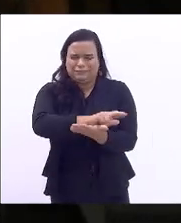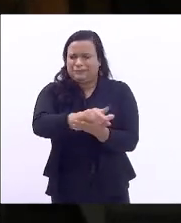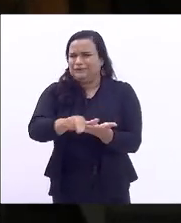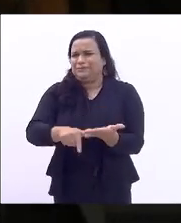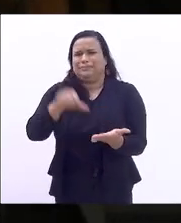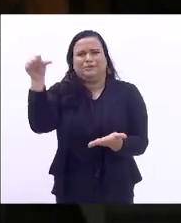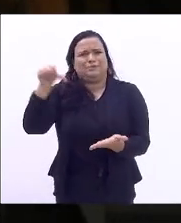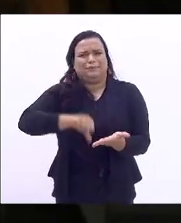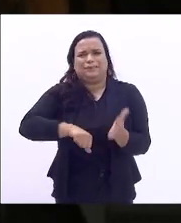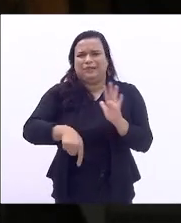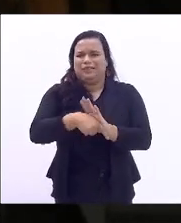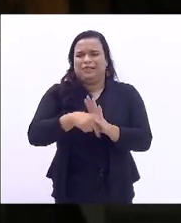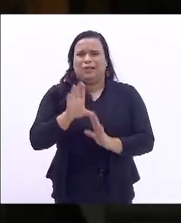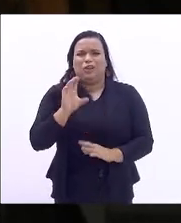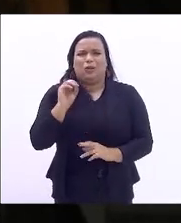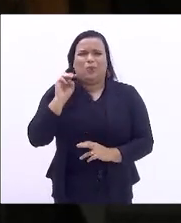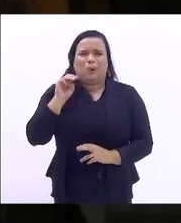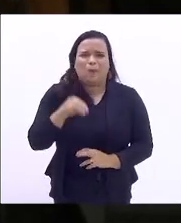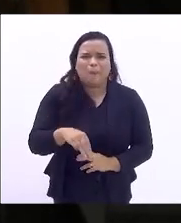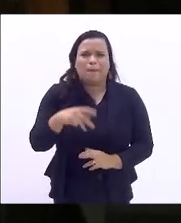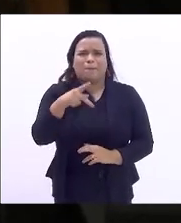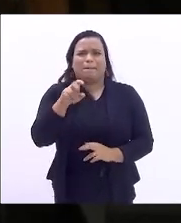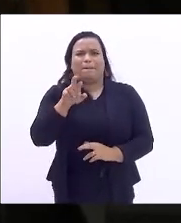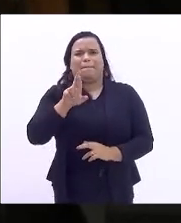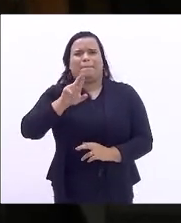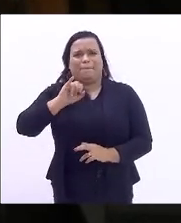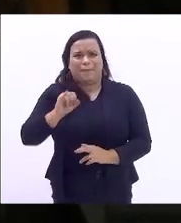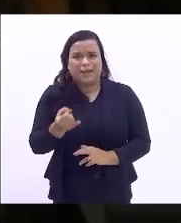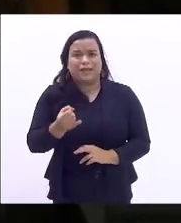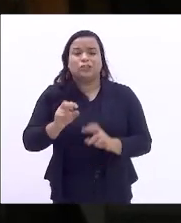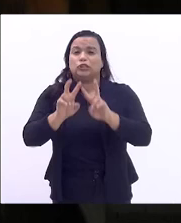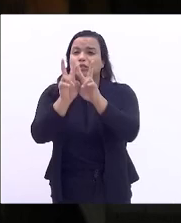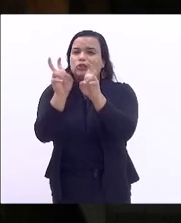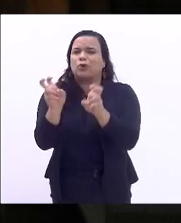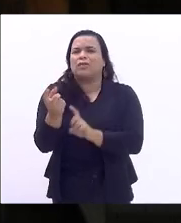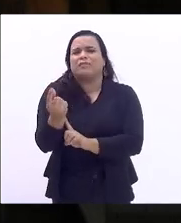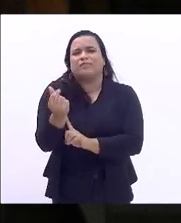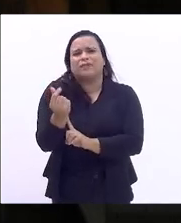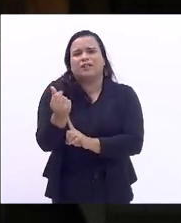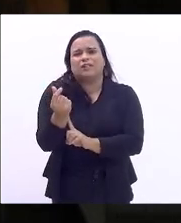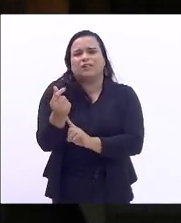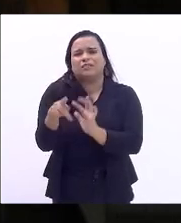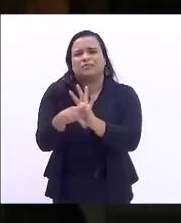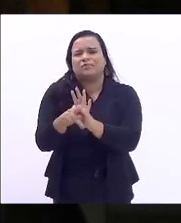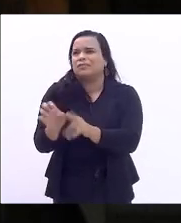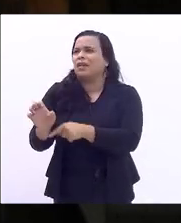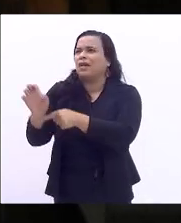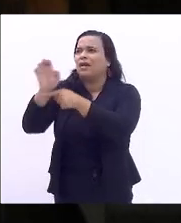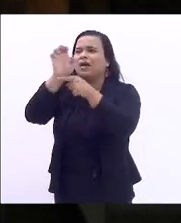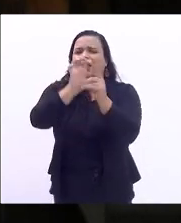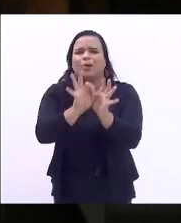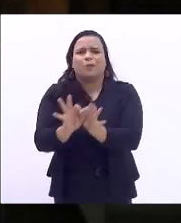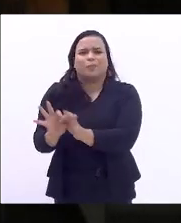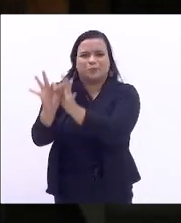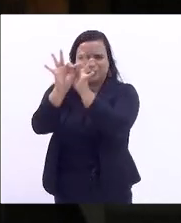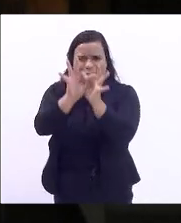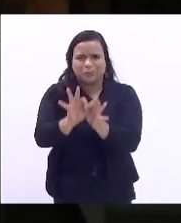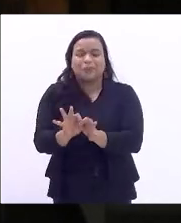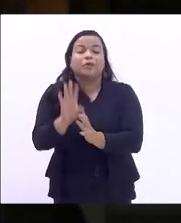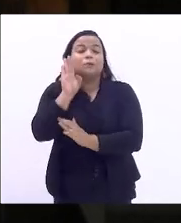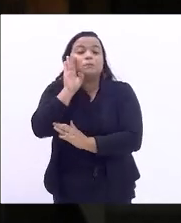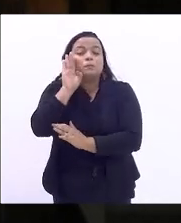do Comperj para as finanças é da União bom